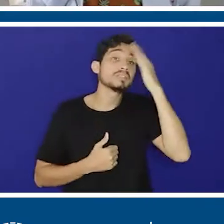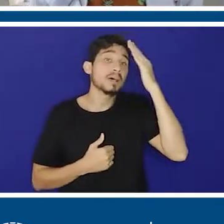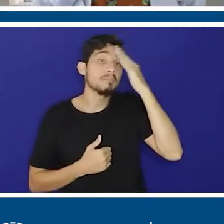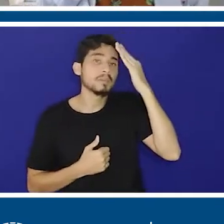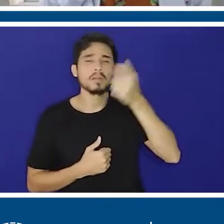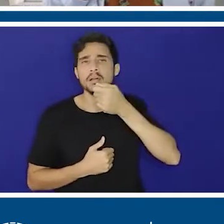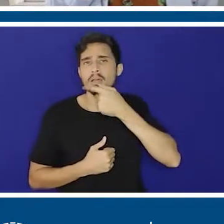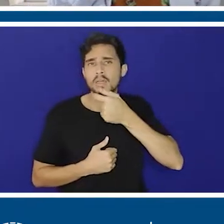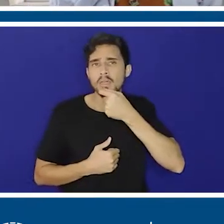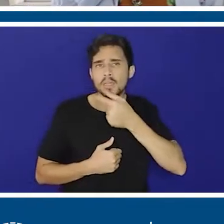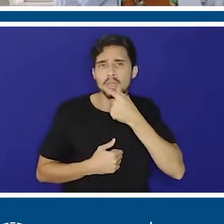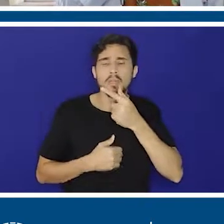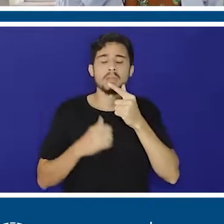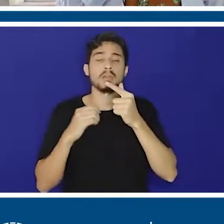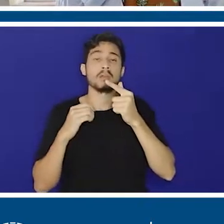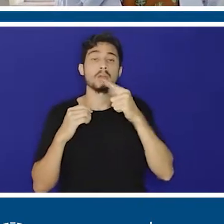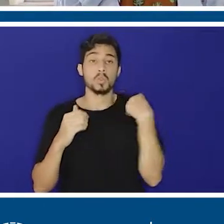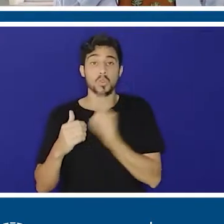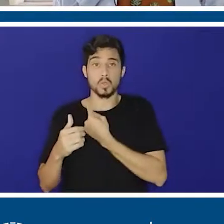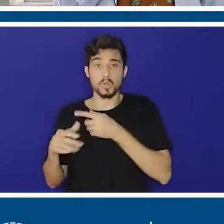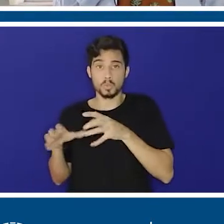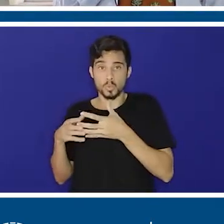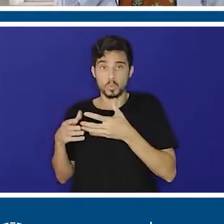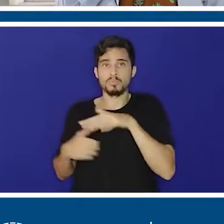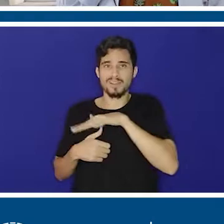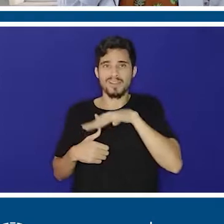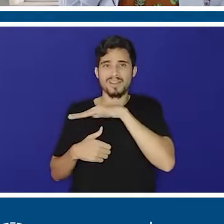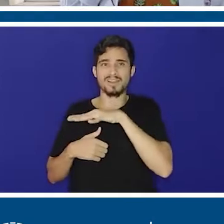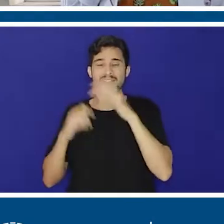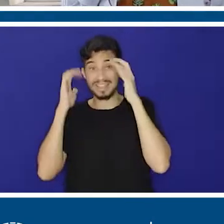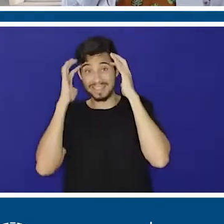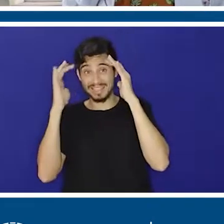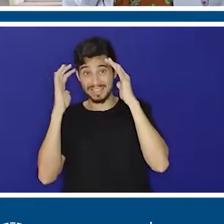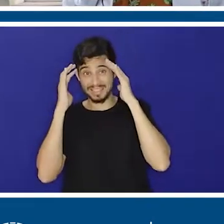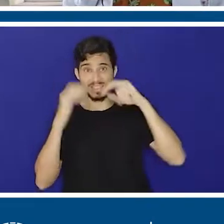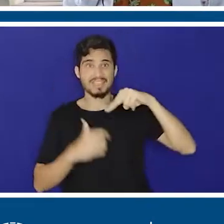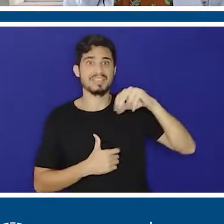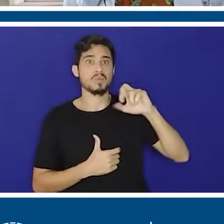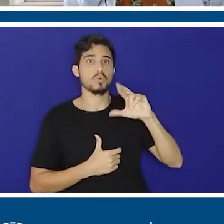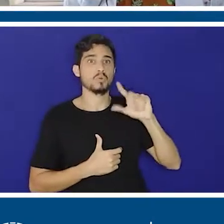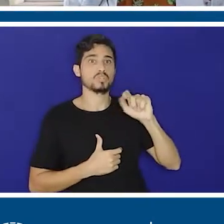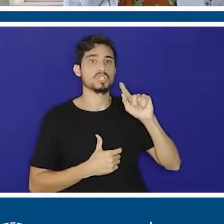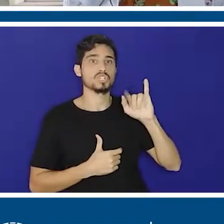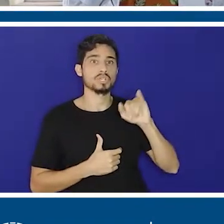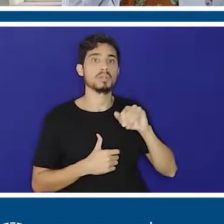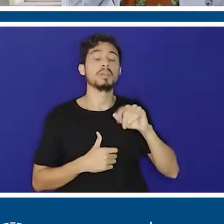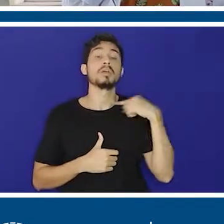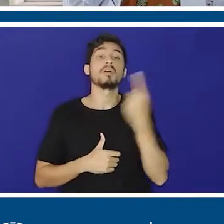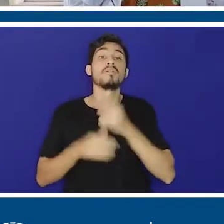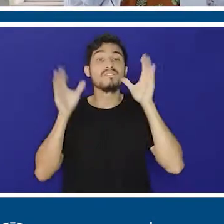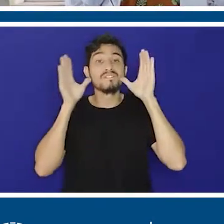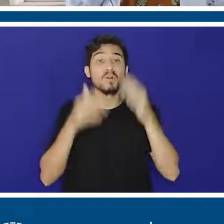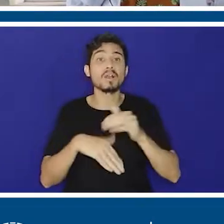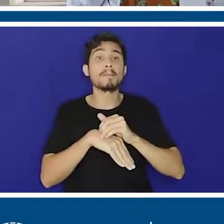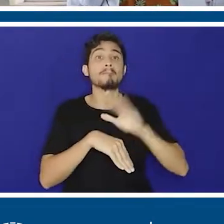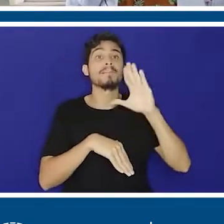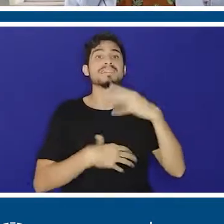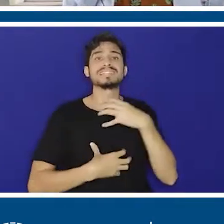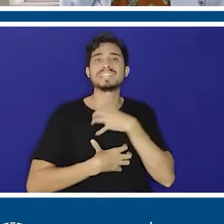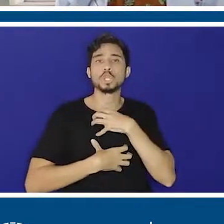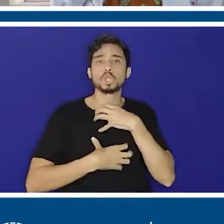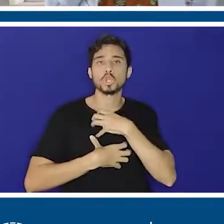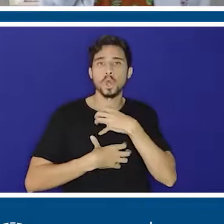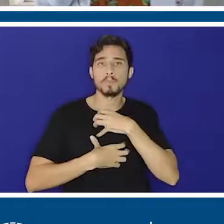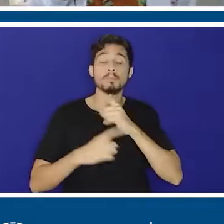para a neurologia, ele ainda foca muito os sintomas, porque muitas doenças a gente